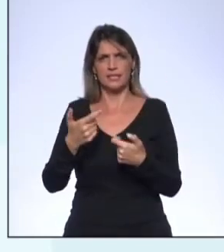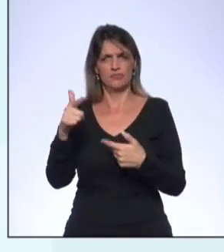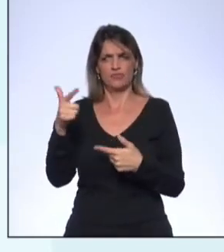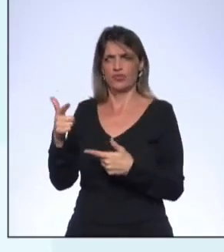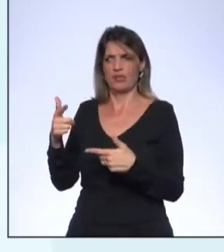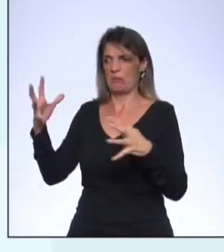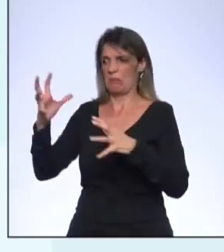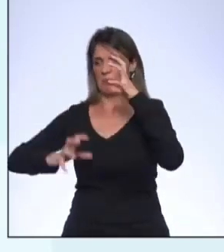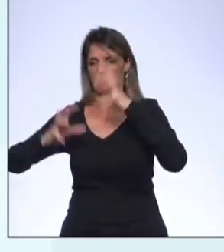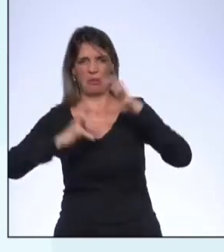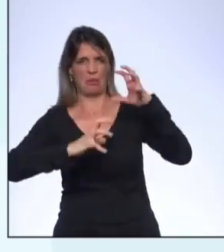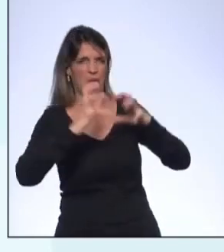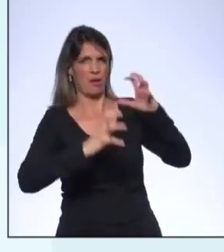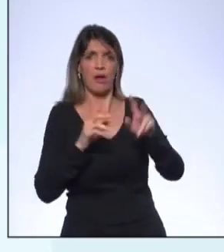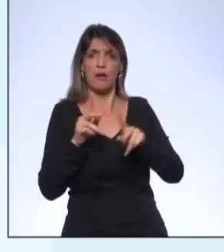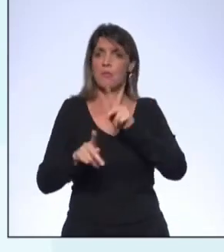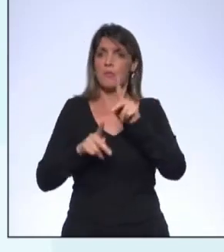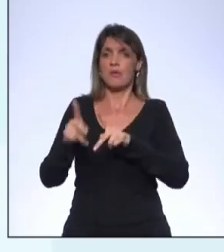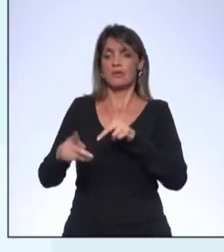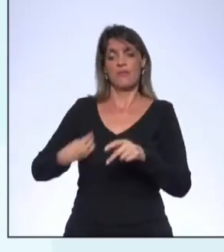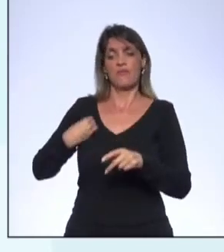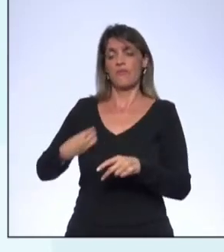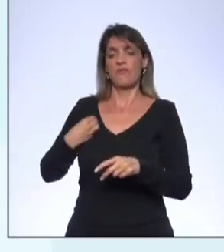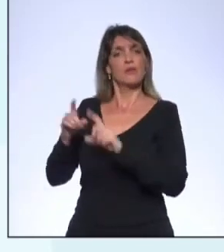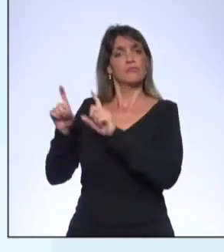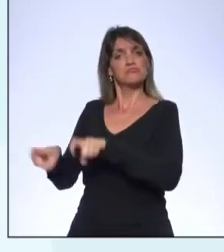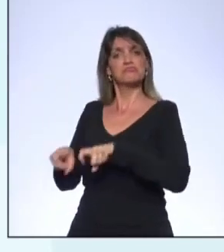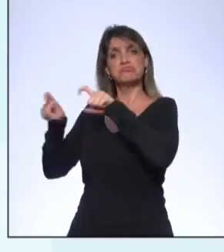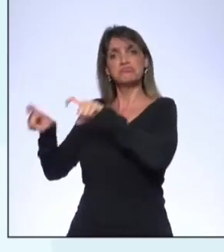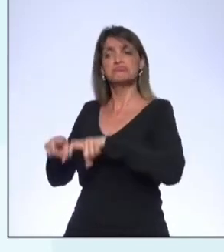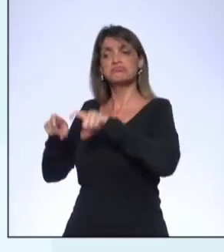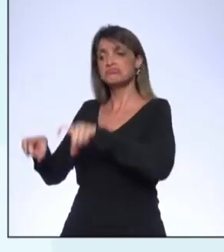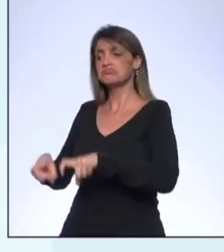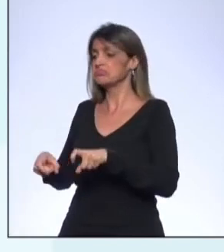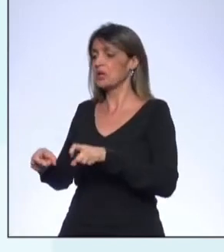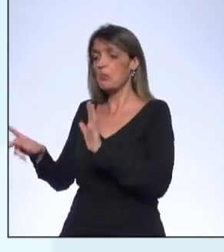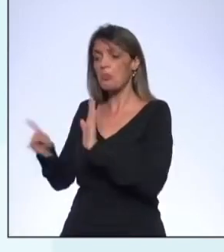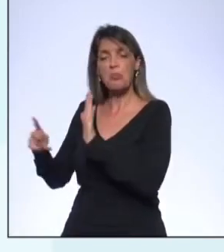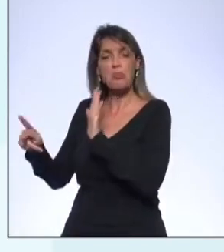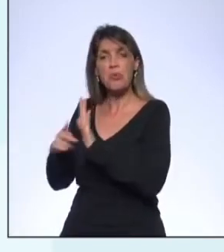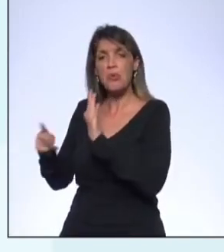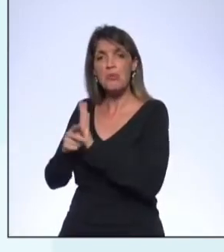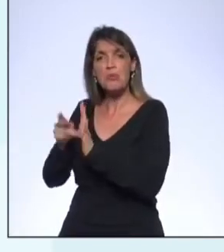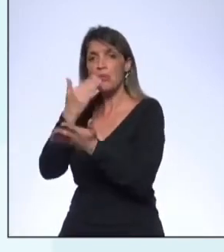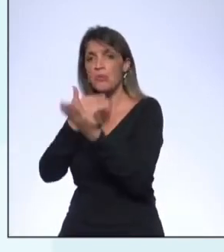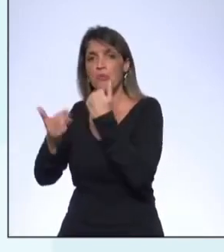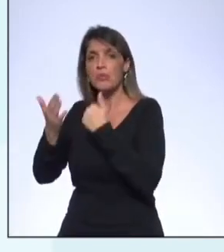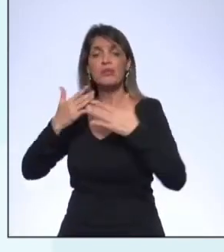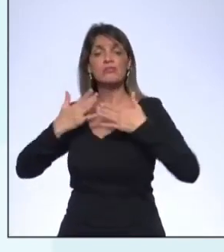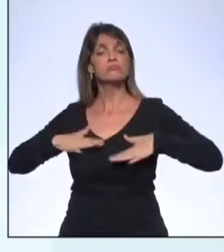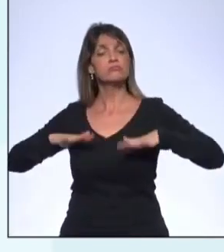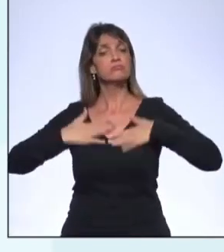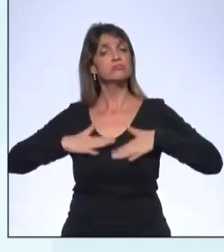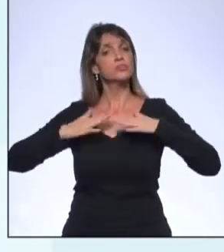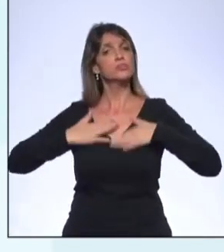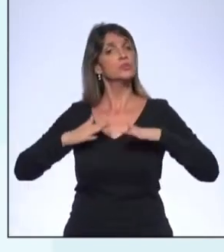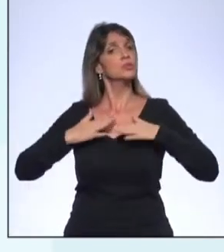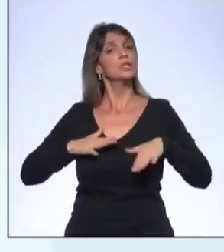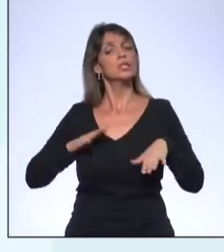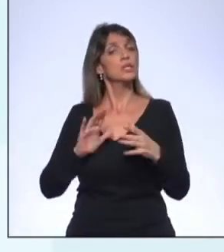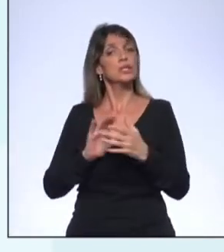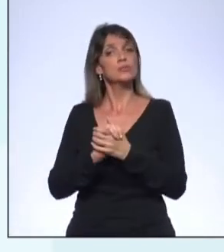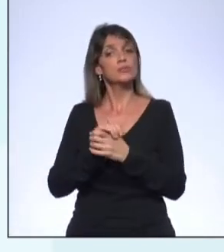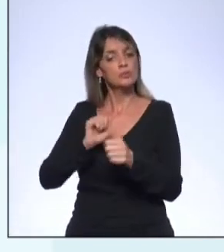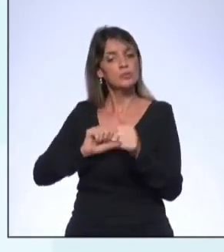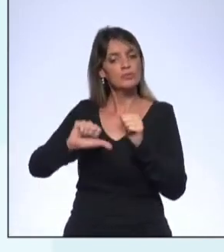conflitos, né? A população vivia da agricultura de subsistência e isso traz uma certa tranquilidade que acaba se transformando